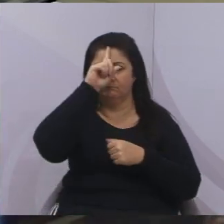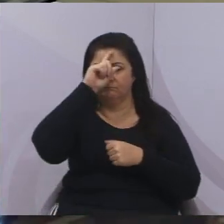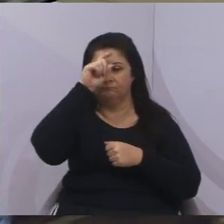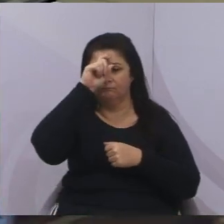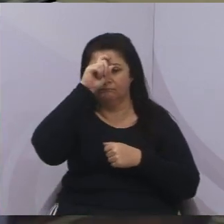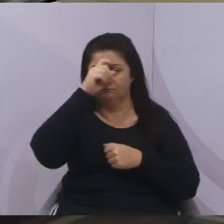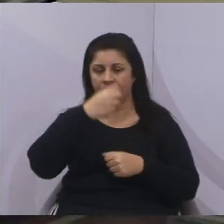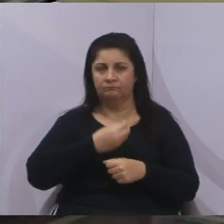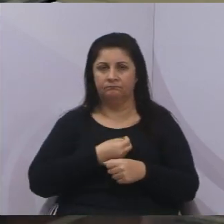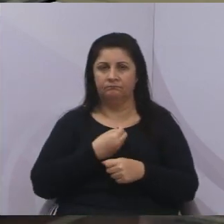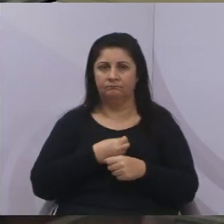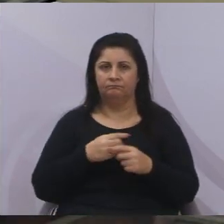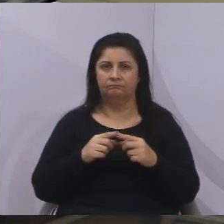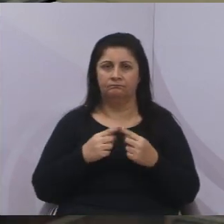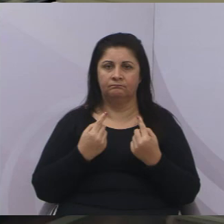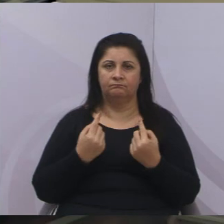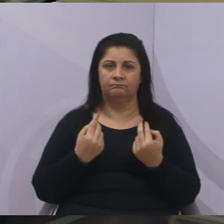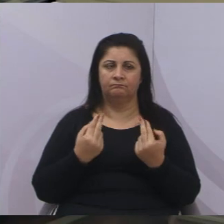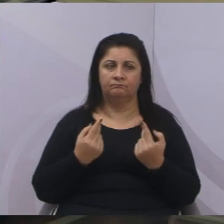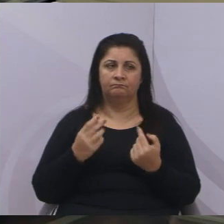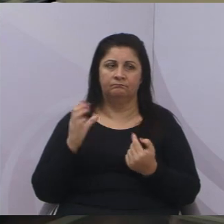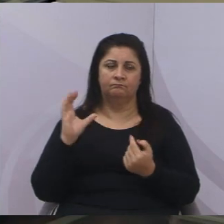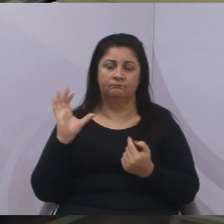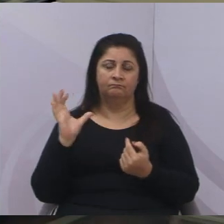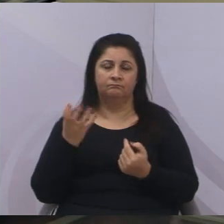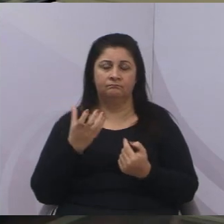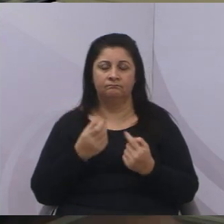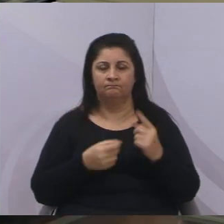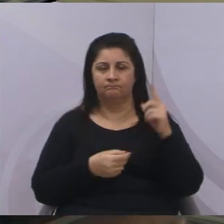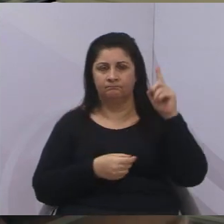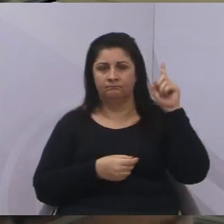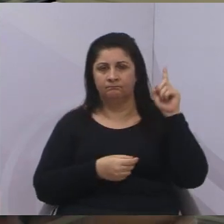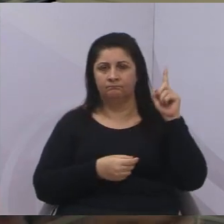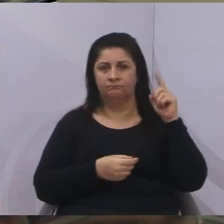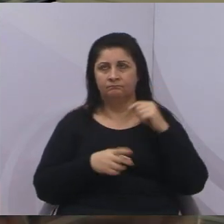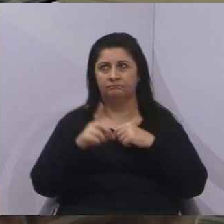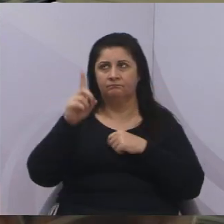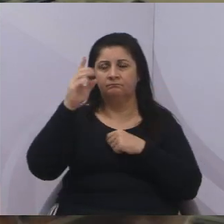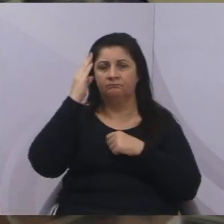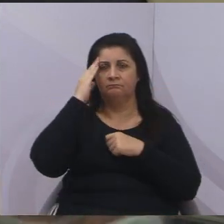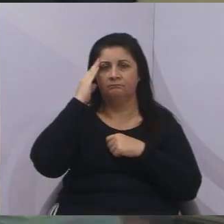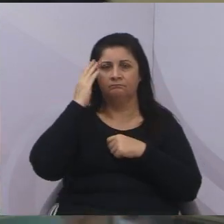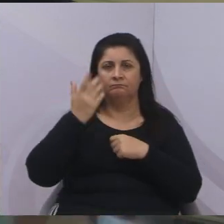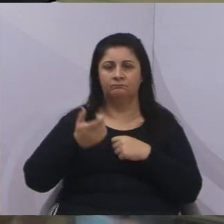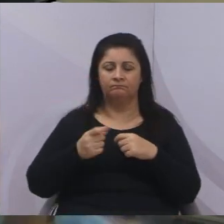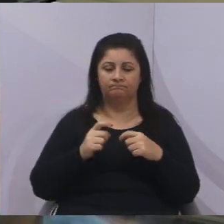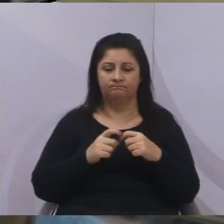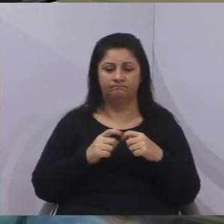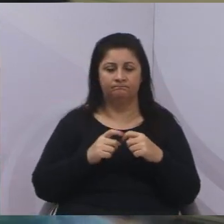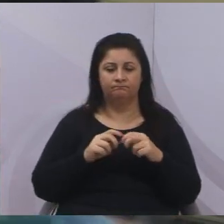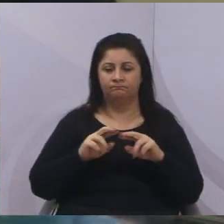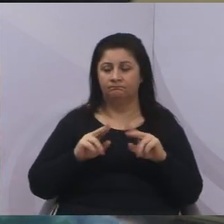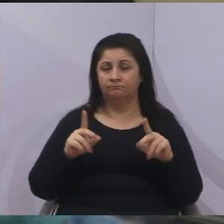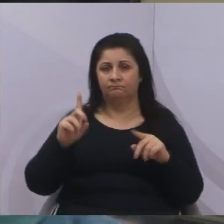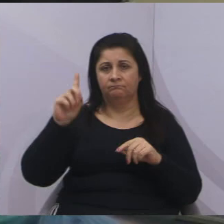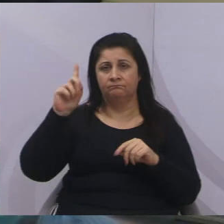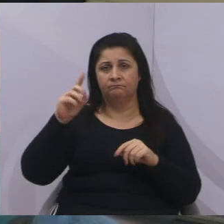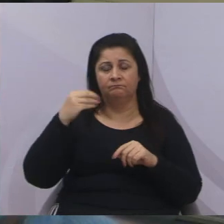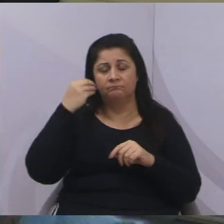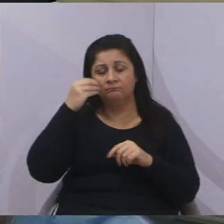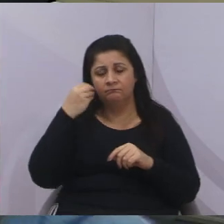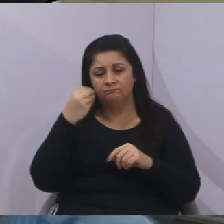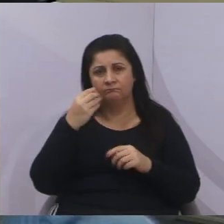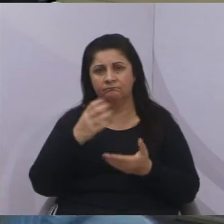conforme aconteceu na minha vida, tinha que acontecer, Deus sabe o que está fazendo. Os médicos, não é Deus, fez tudo para salvar meu